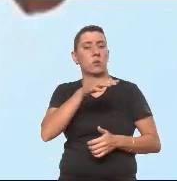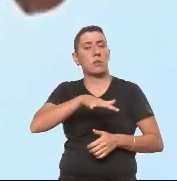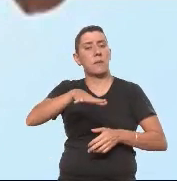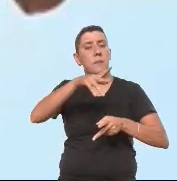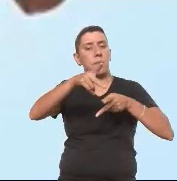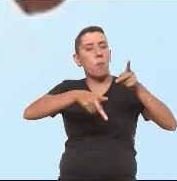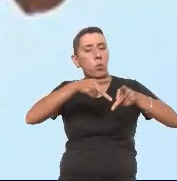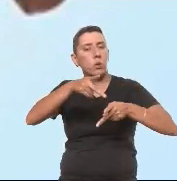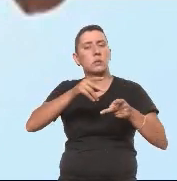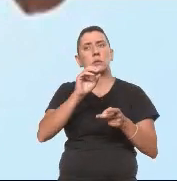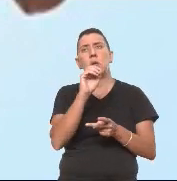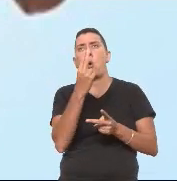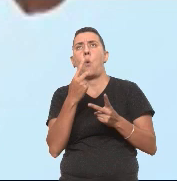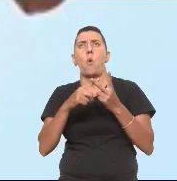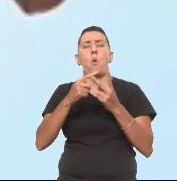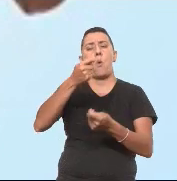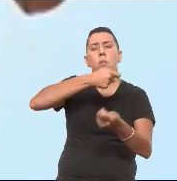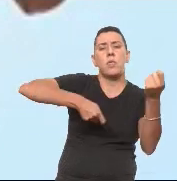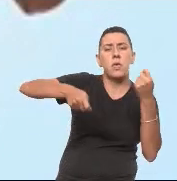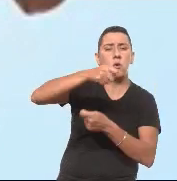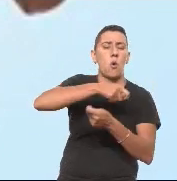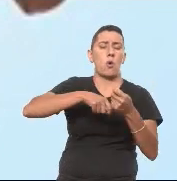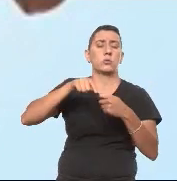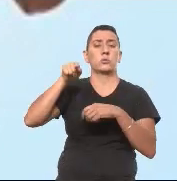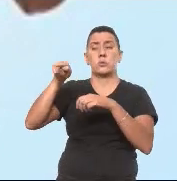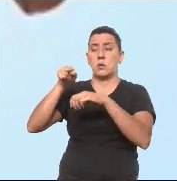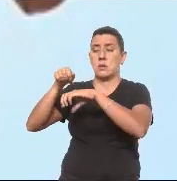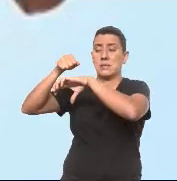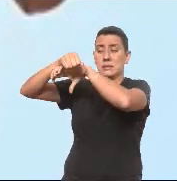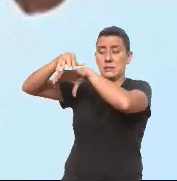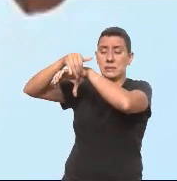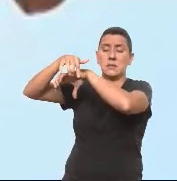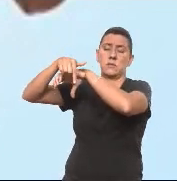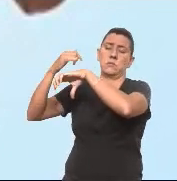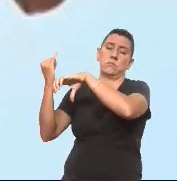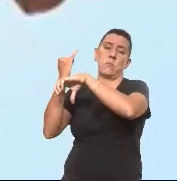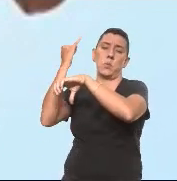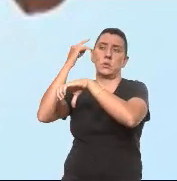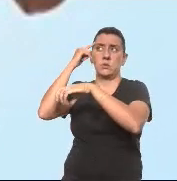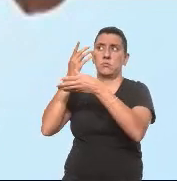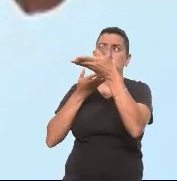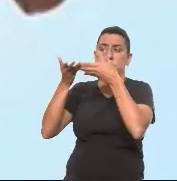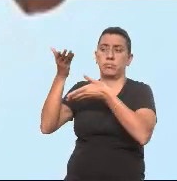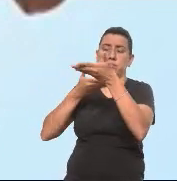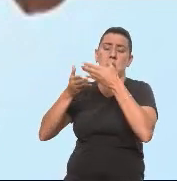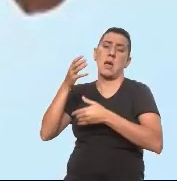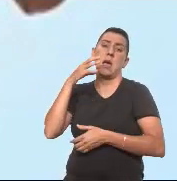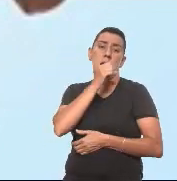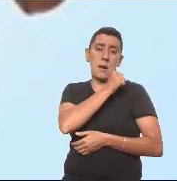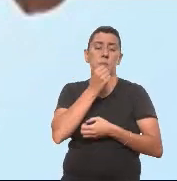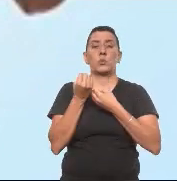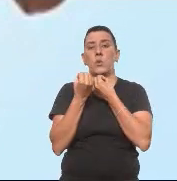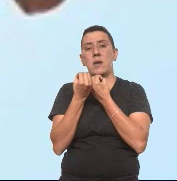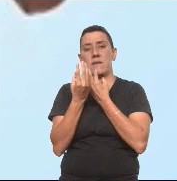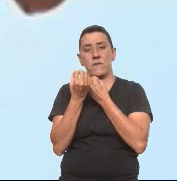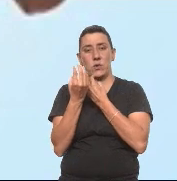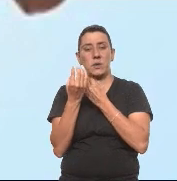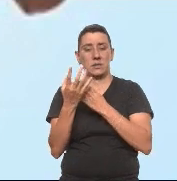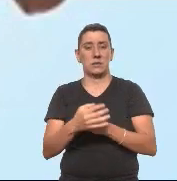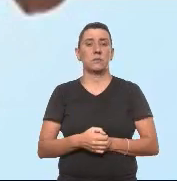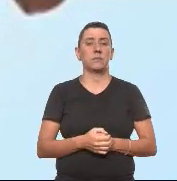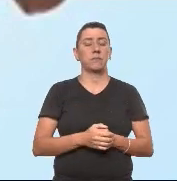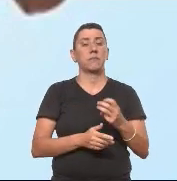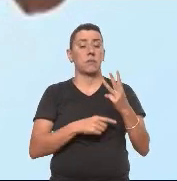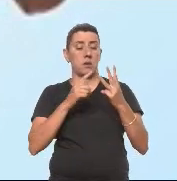negócios e assim por diante então um serviço na nuvem é fundamental e a parte de processamento que a gente chama de High Performance